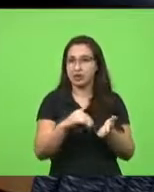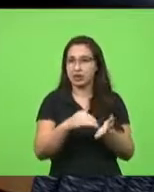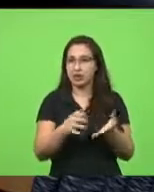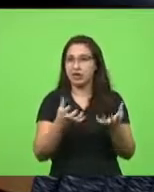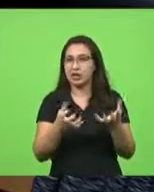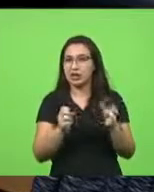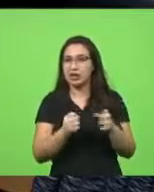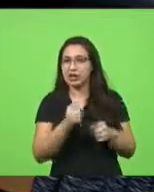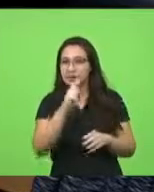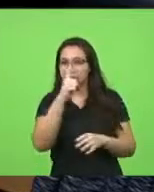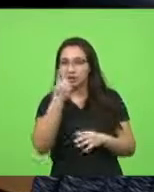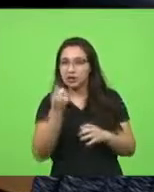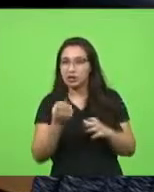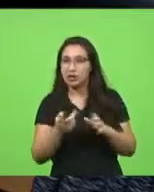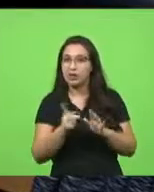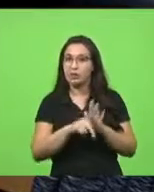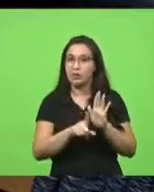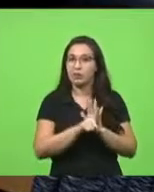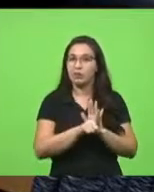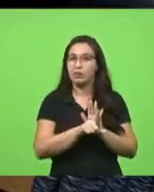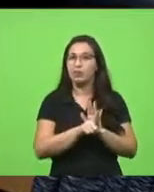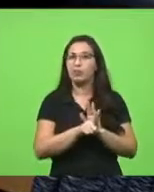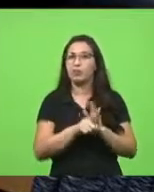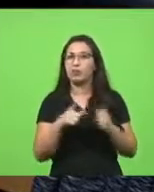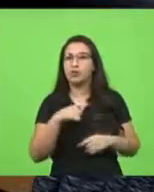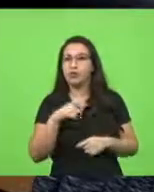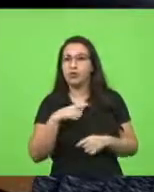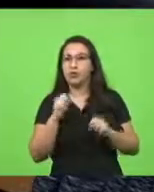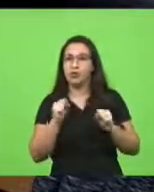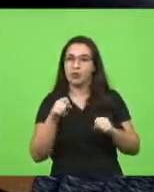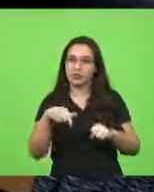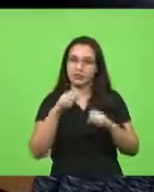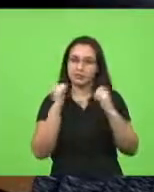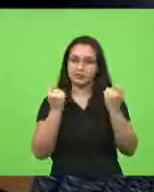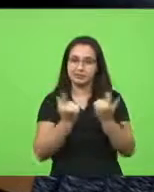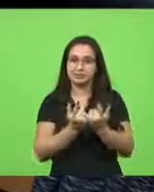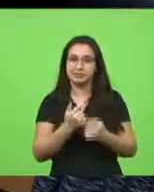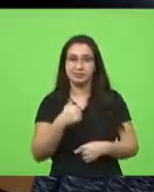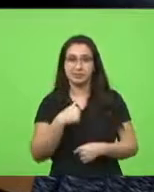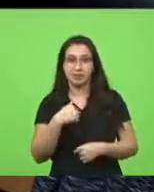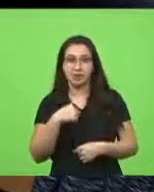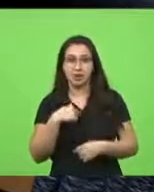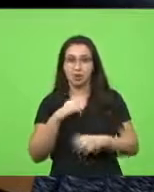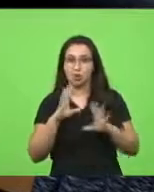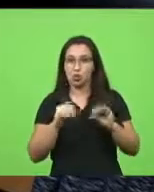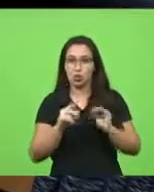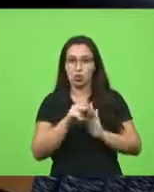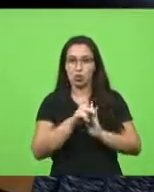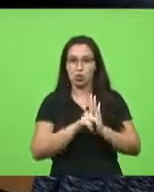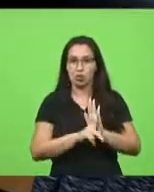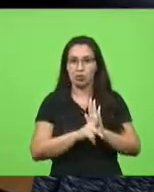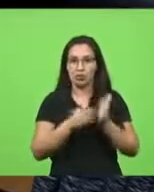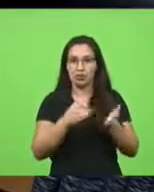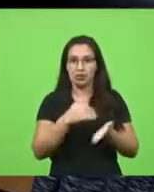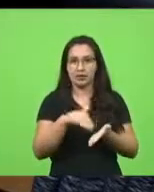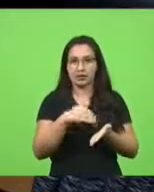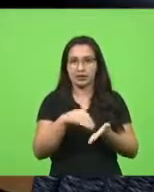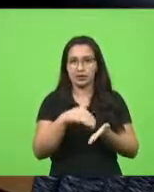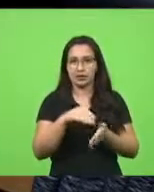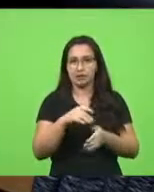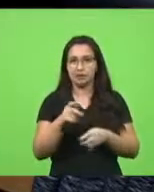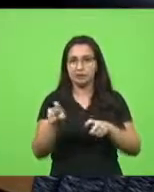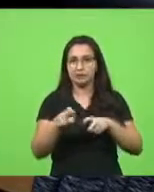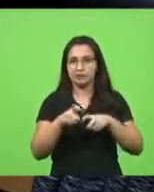necessidade. Muito obrigado pela sua presença aqui, colocando em aberto todos os programas da Secretaria de Estado da